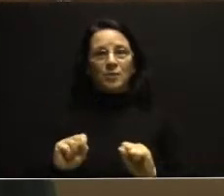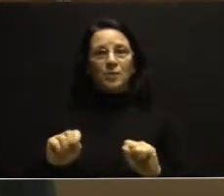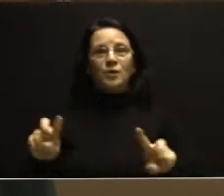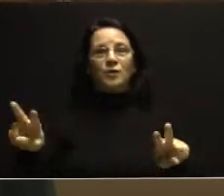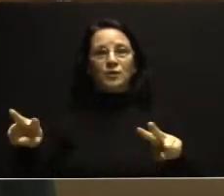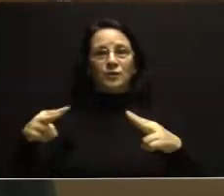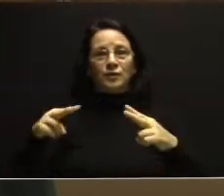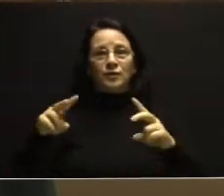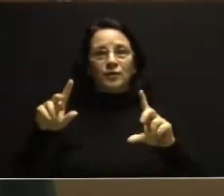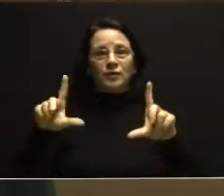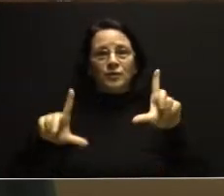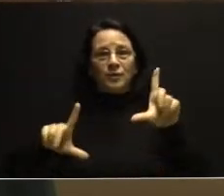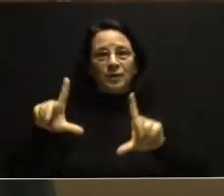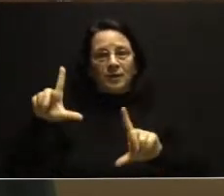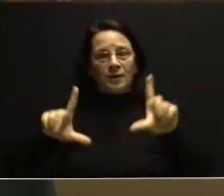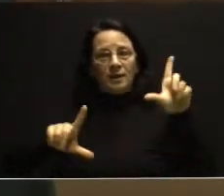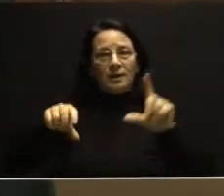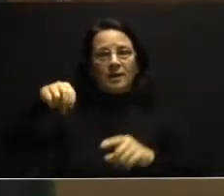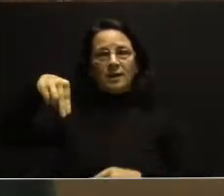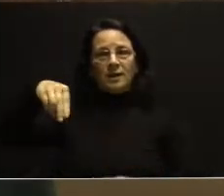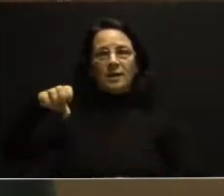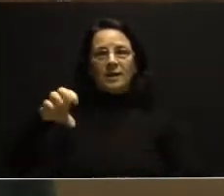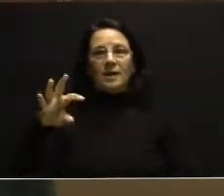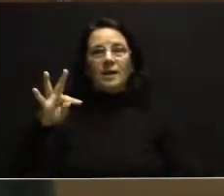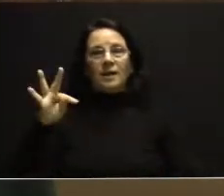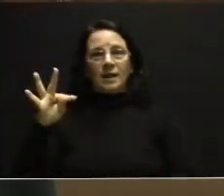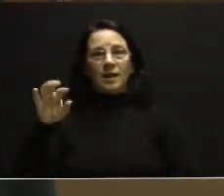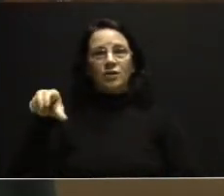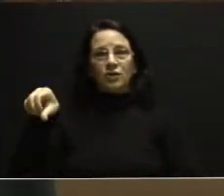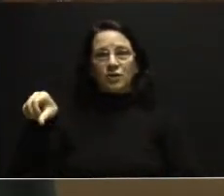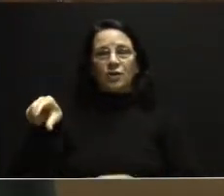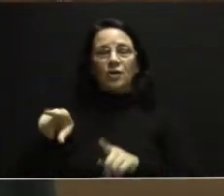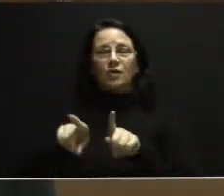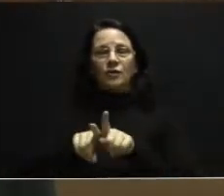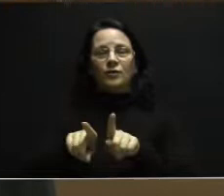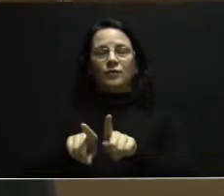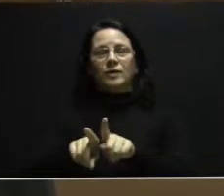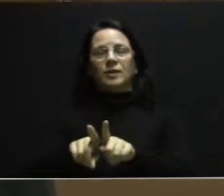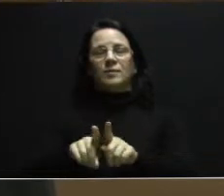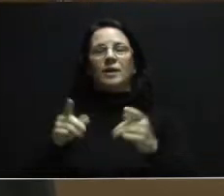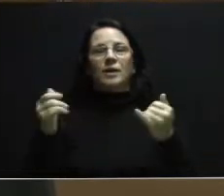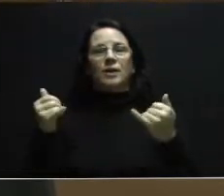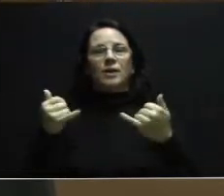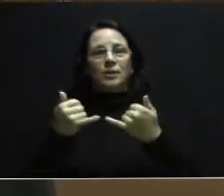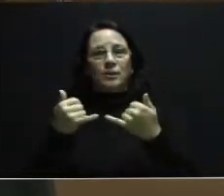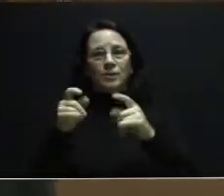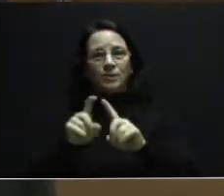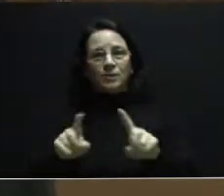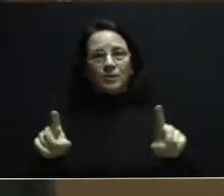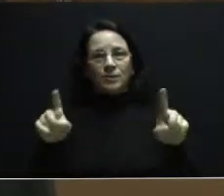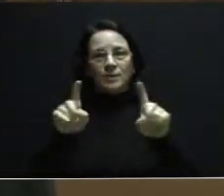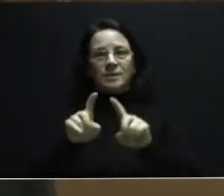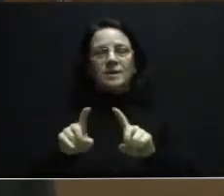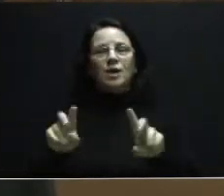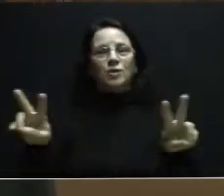acompanhar pelo canal 9 da NET, pelas nossas redes sociais TV Câmara Cubatão ou pelo site